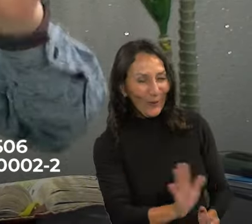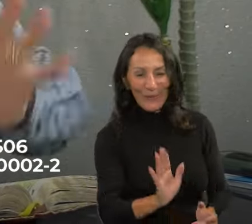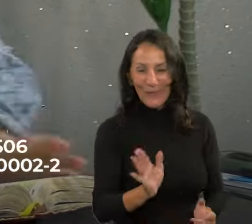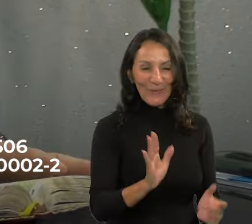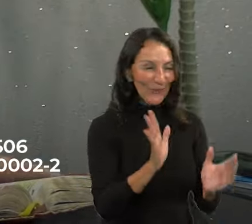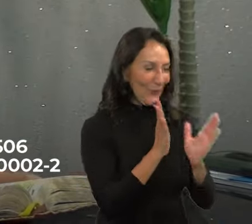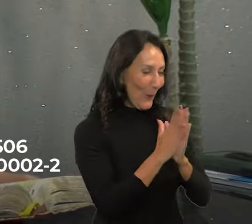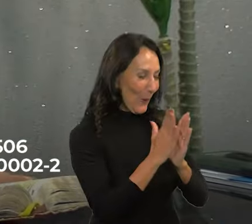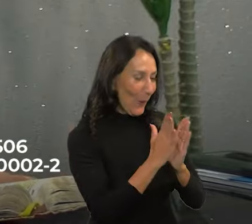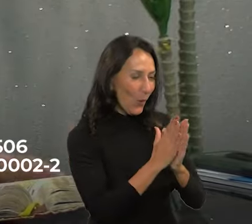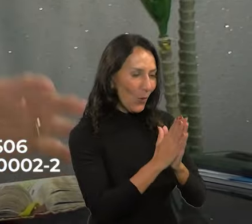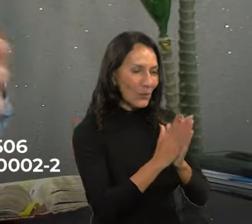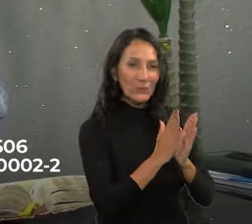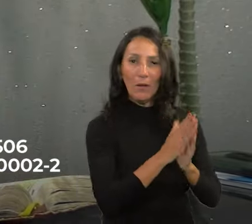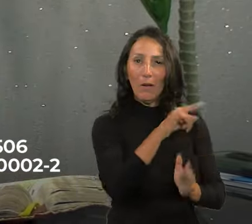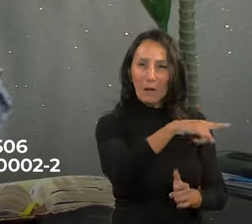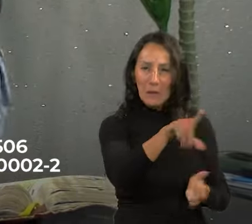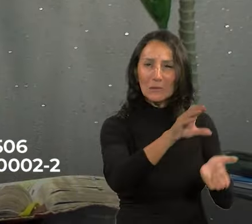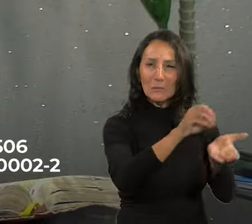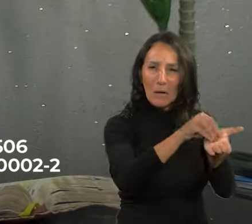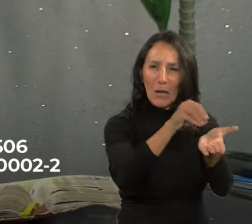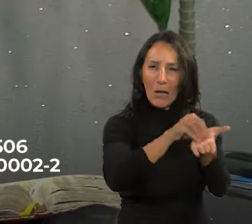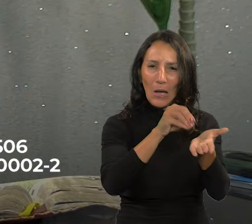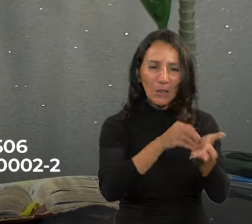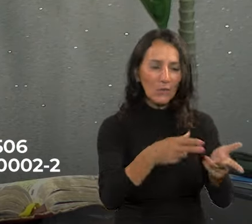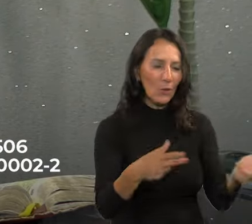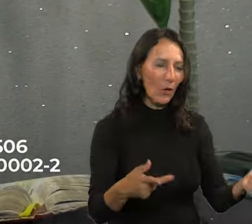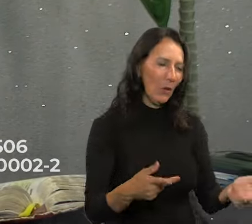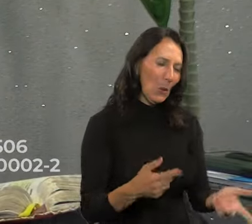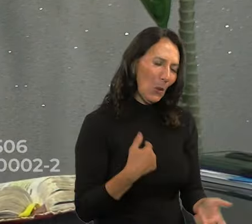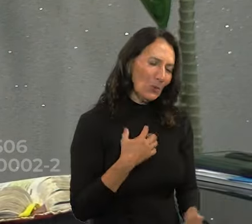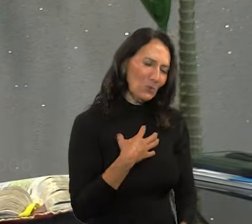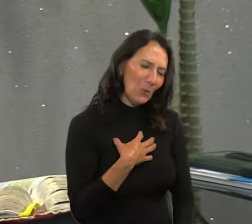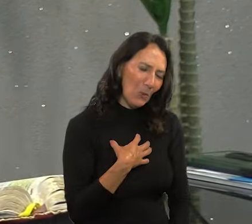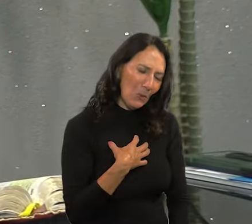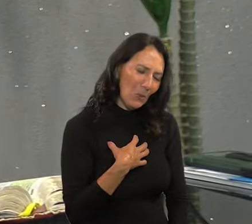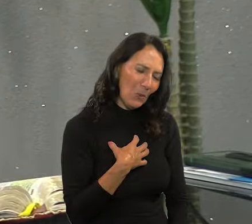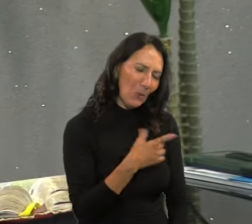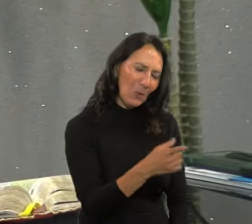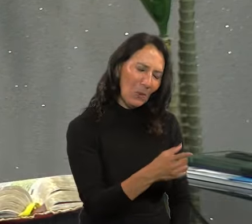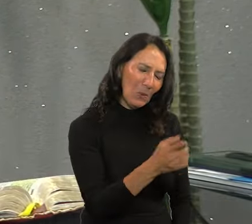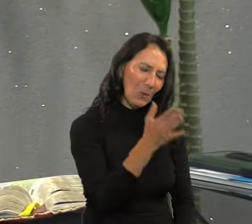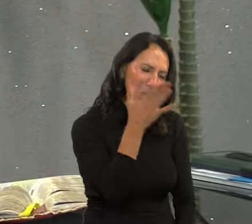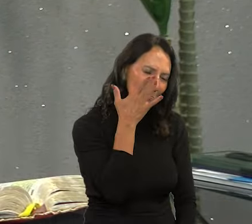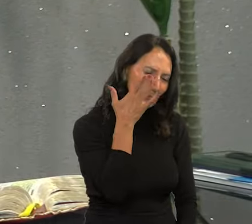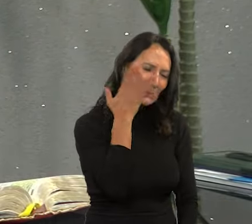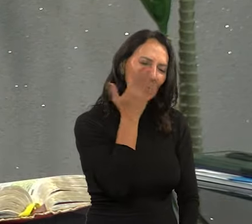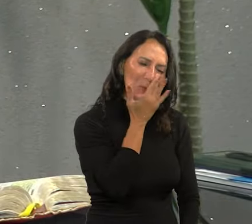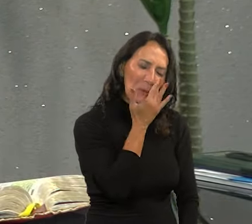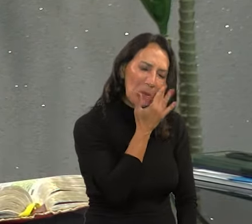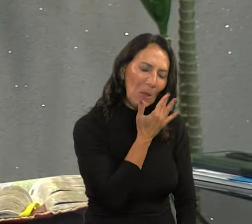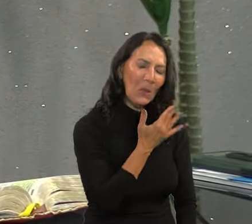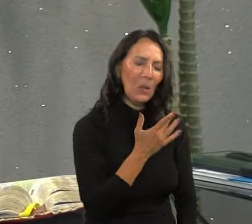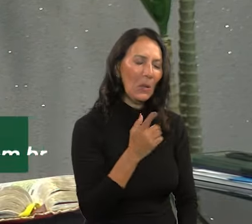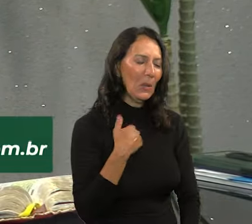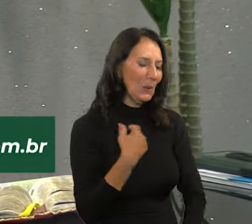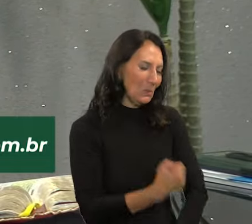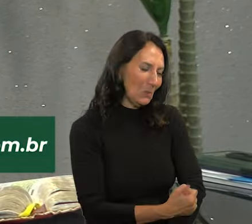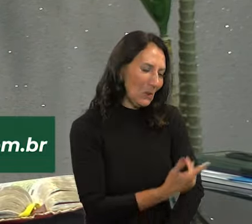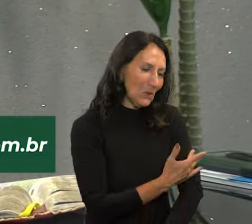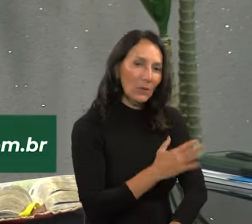vivendo com necessidades, aí eu sinto uma emoção tão grande, eu choro, mas mudou alguma coisa lá no